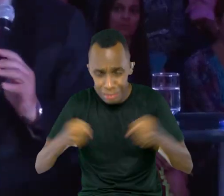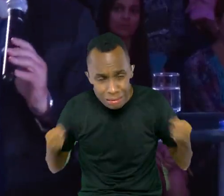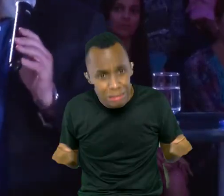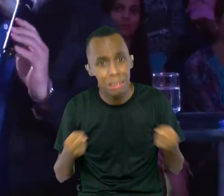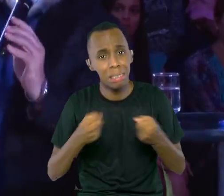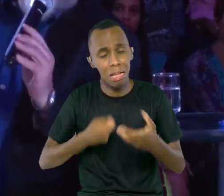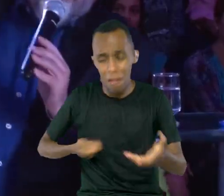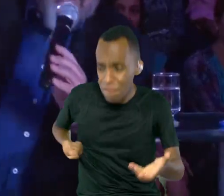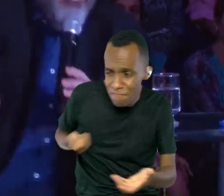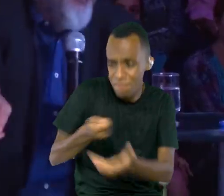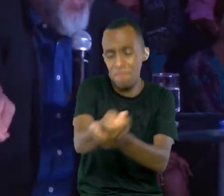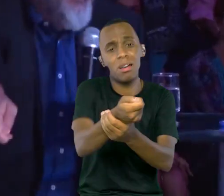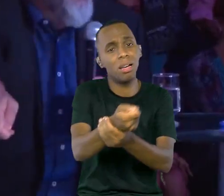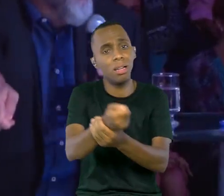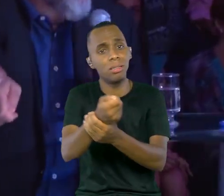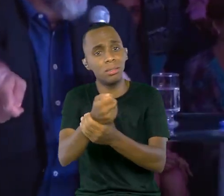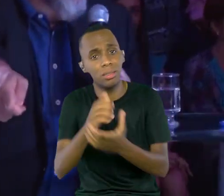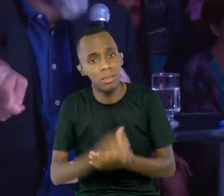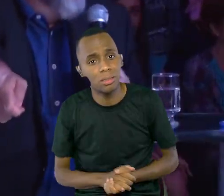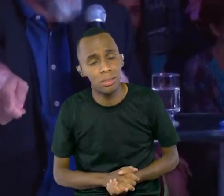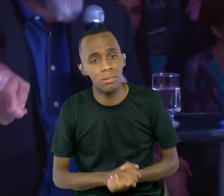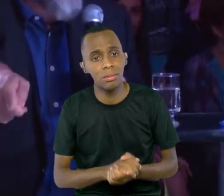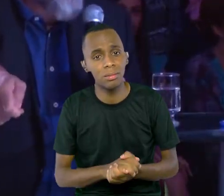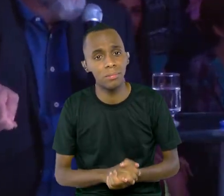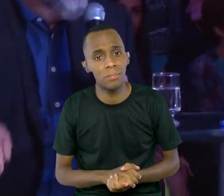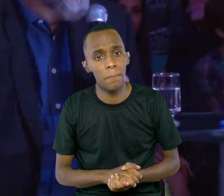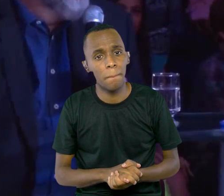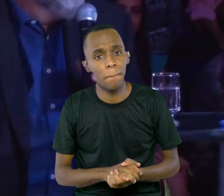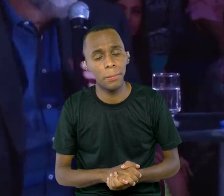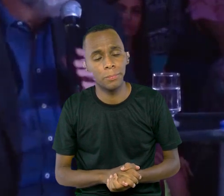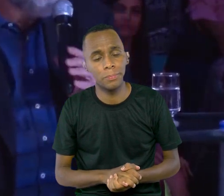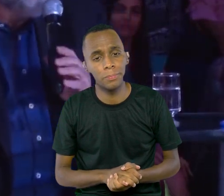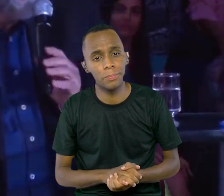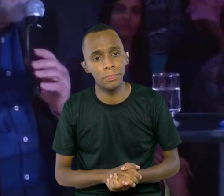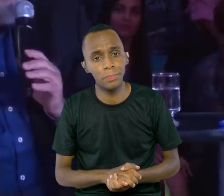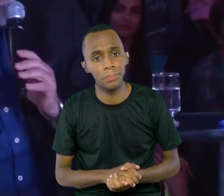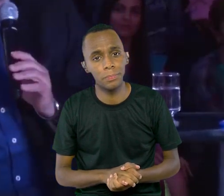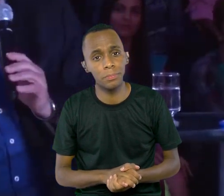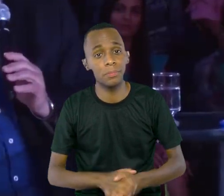esfola, arranca, enfia a espada no outro até o fim.